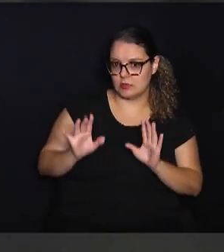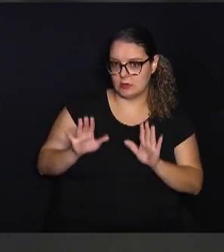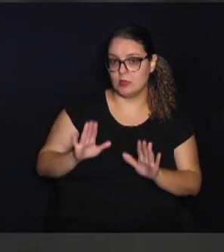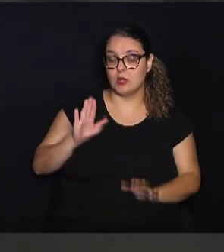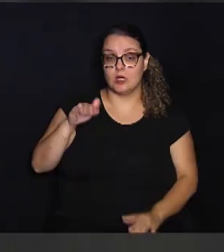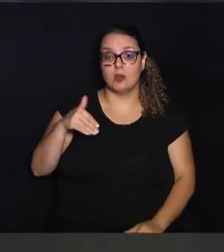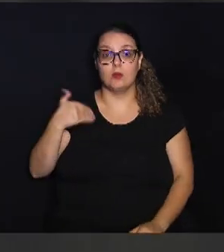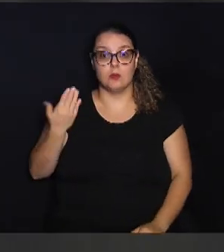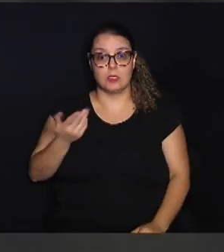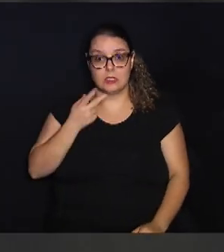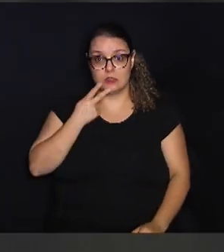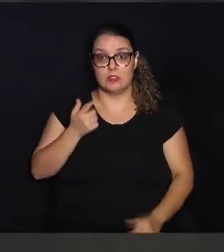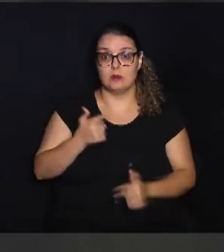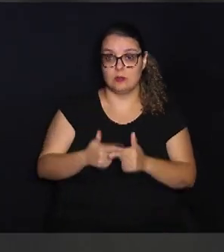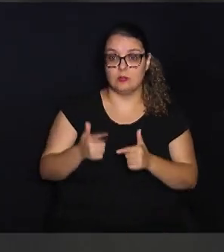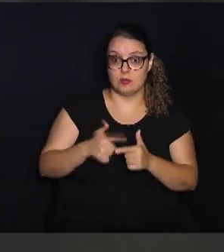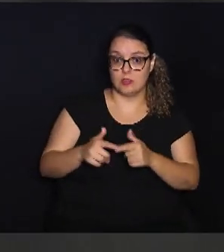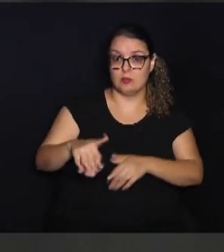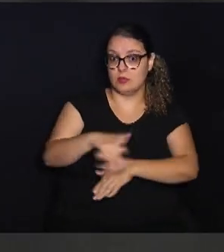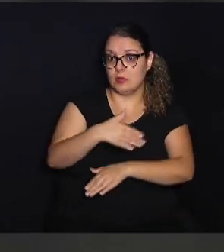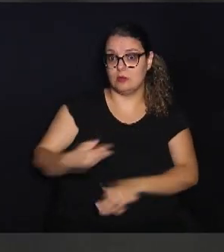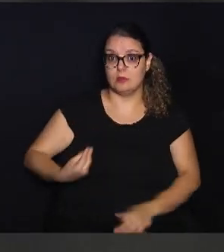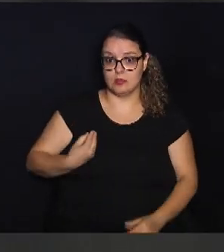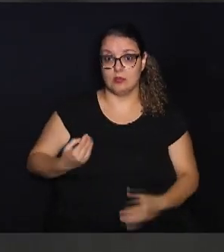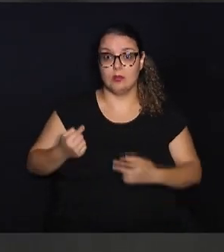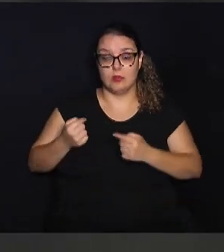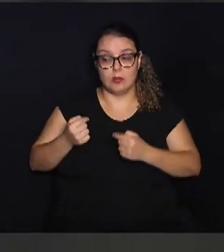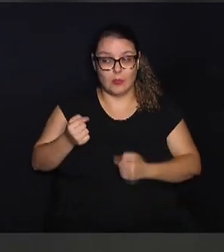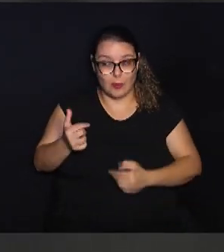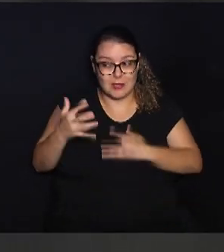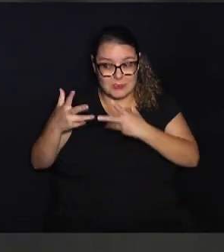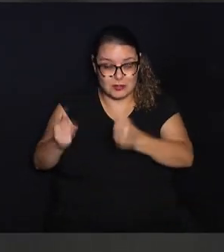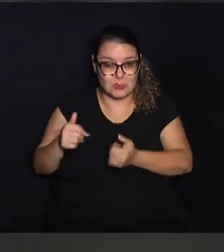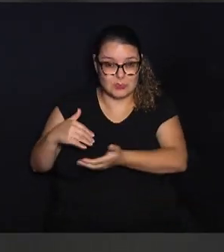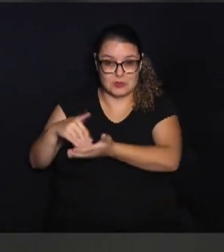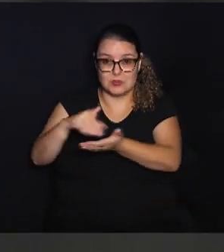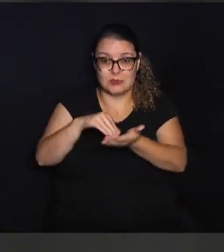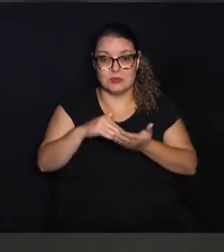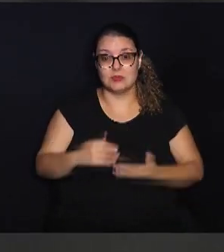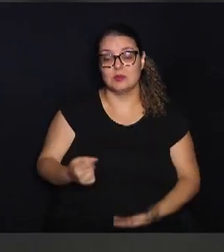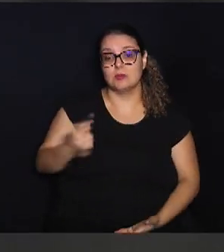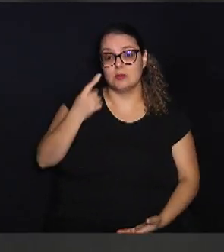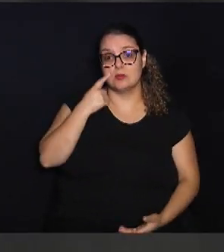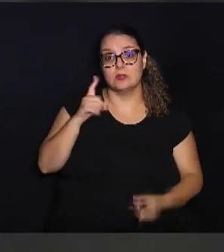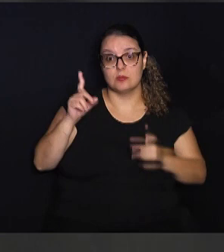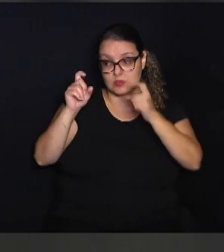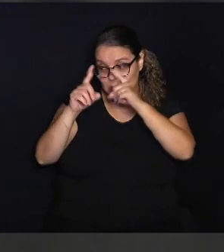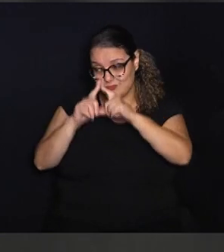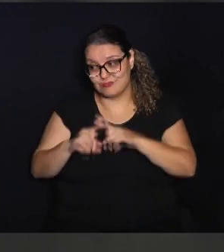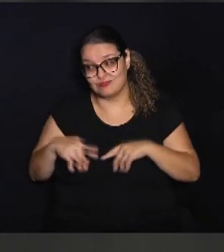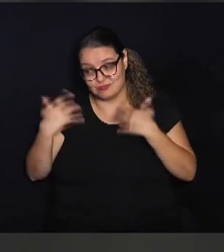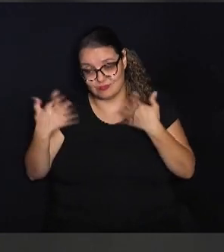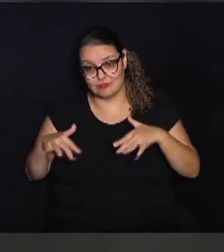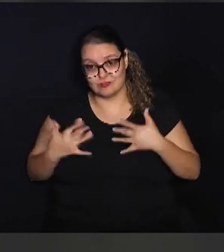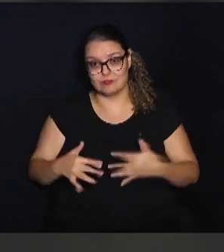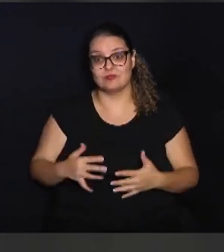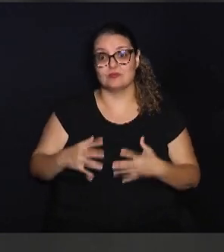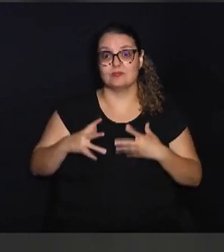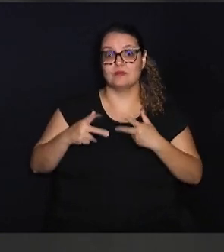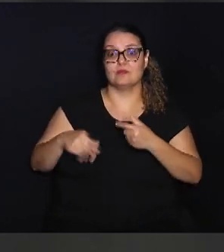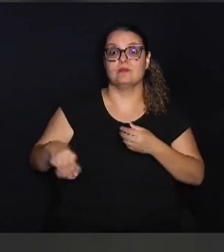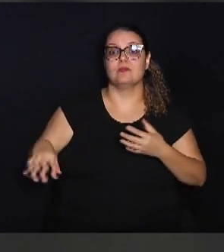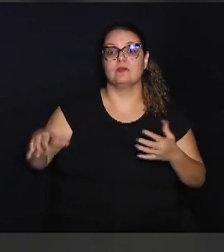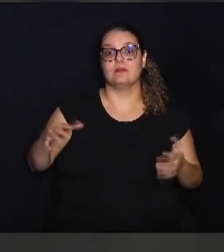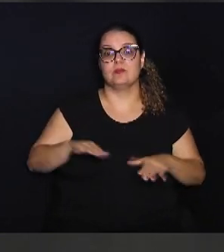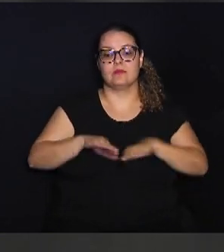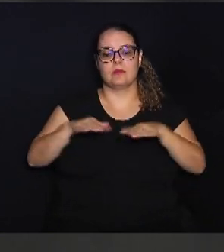você fala de um problema da população de rua que atinge quase todos, então você vê a complexidade que é para você colocar todo mundo numa